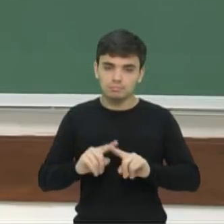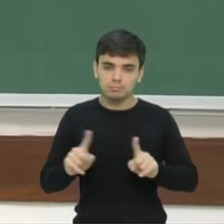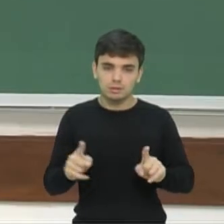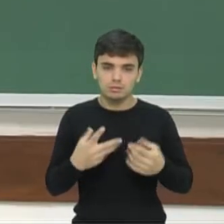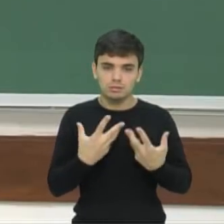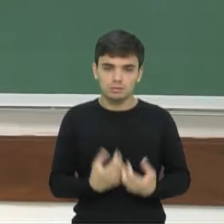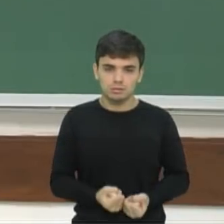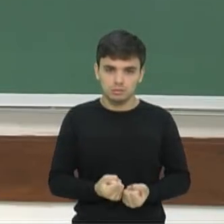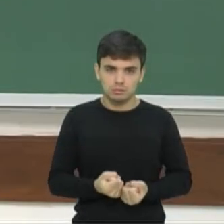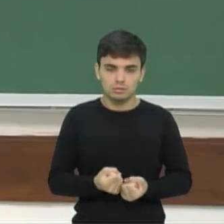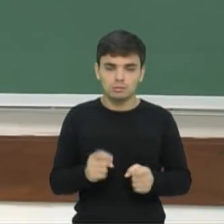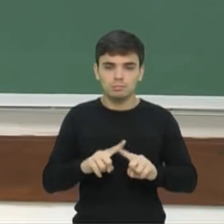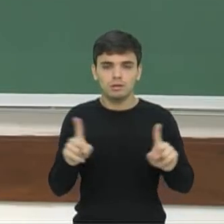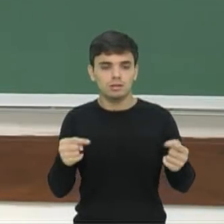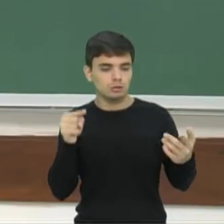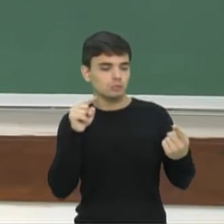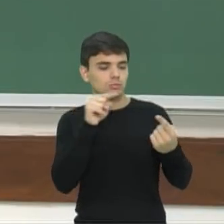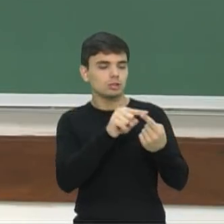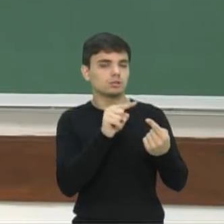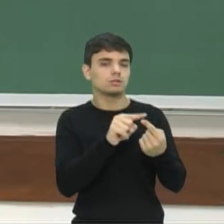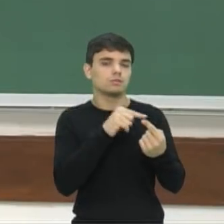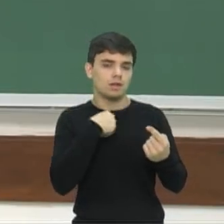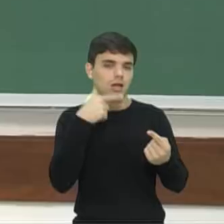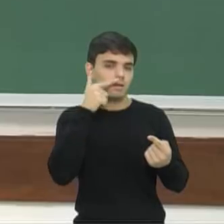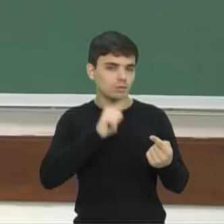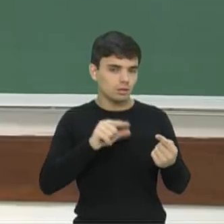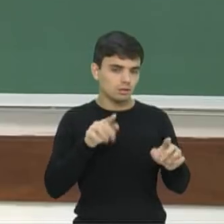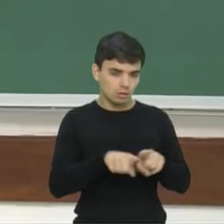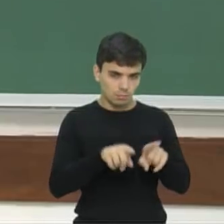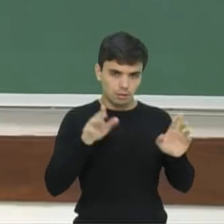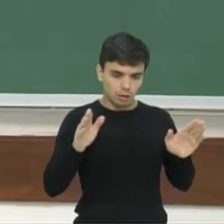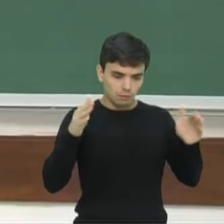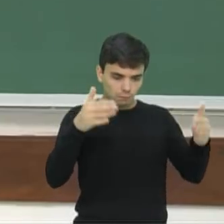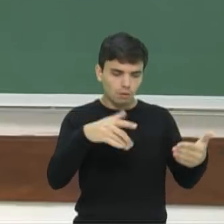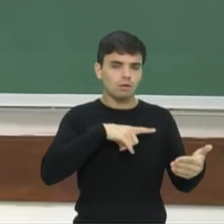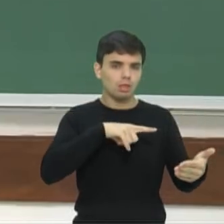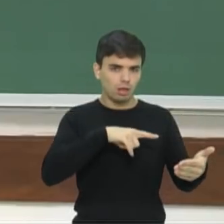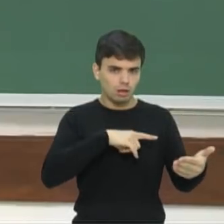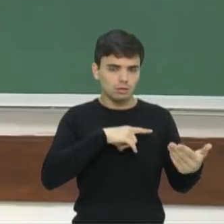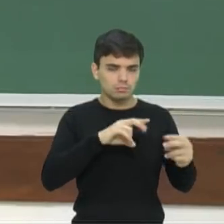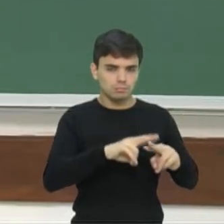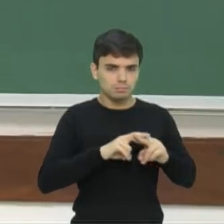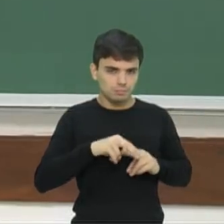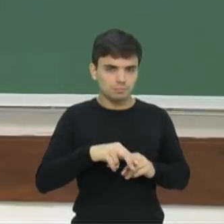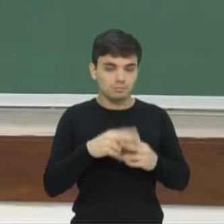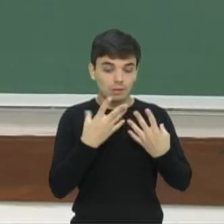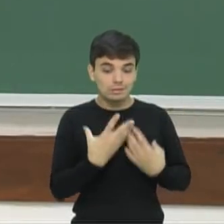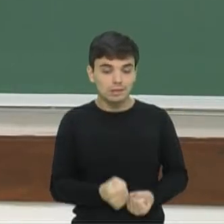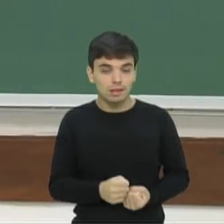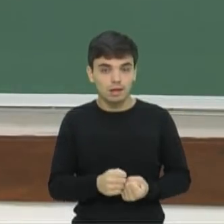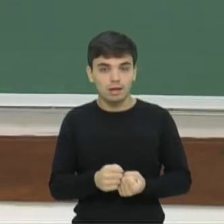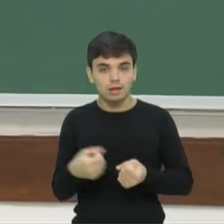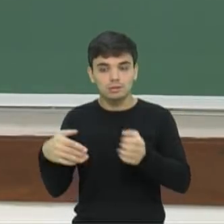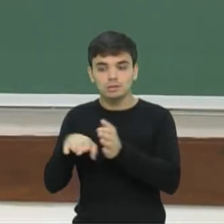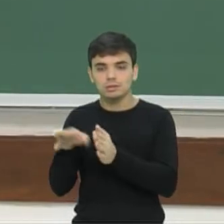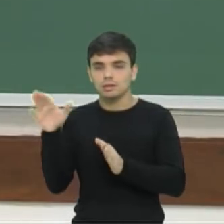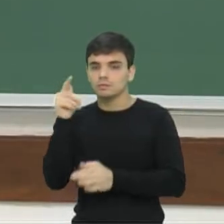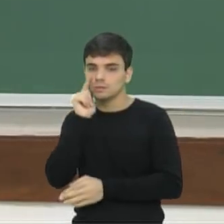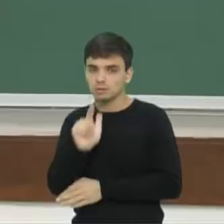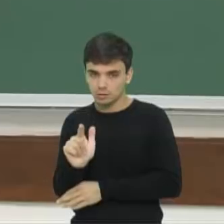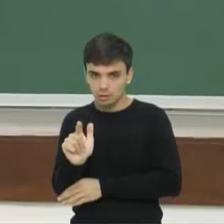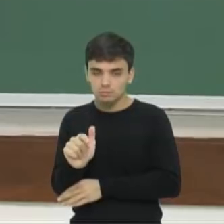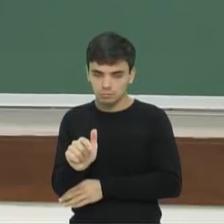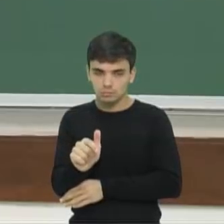cedo, mas o meu objetivo, que é vencer, também está focado. E dentro desse foco, do ceder para vencer, está aplicado também dentro